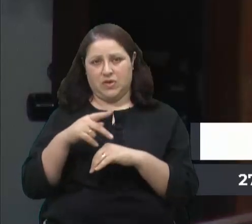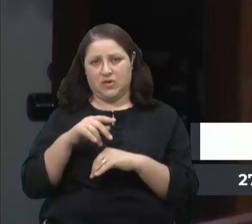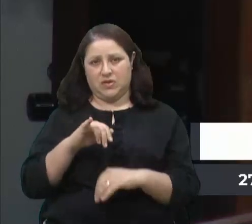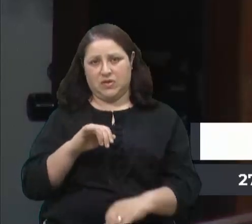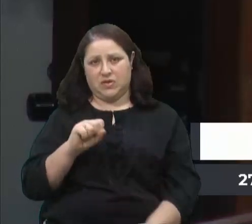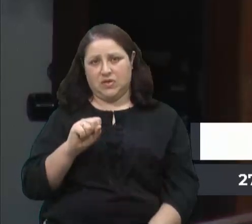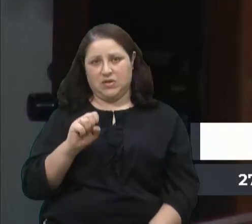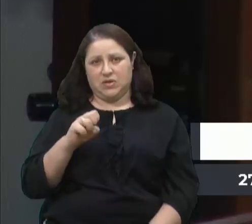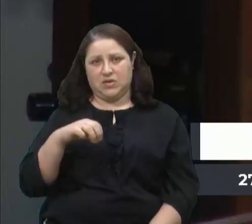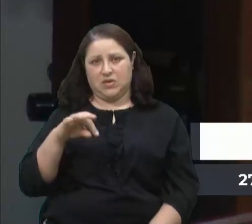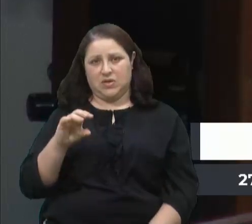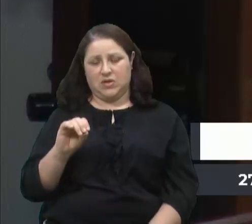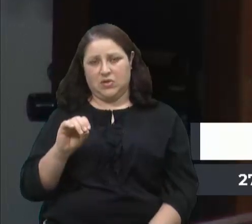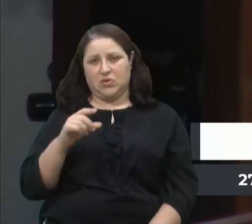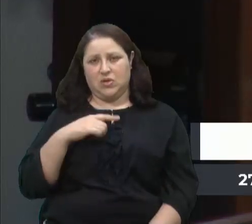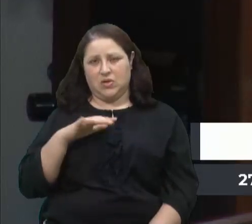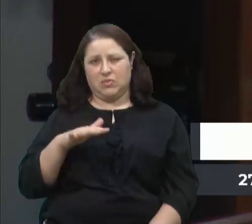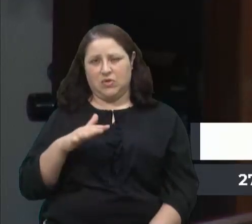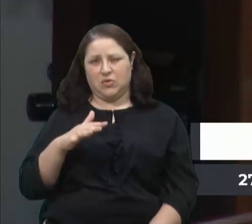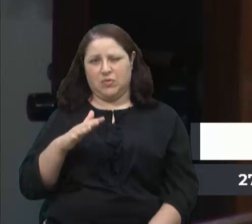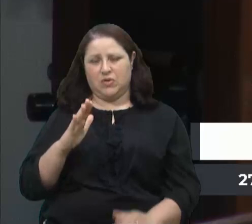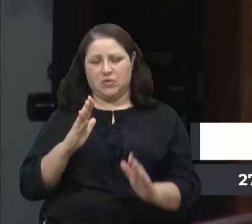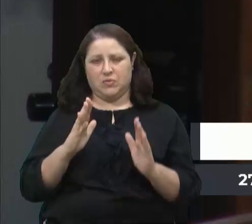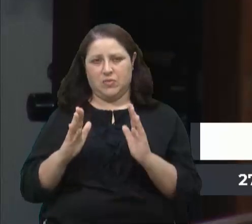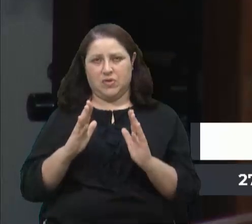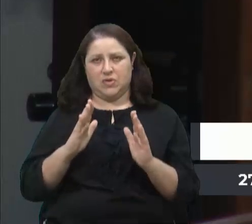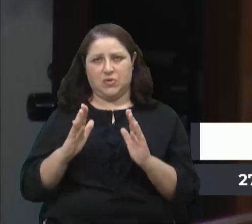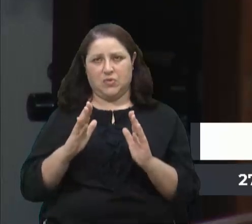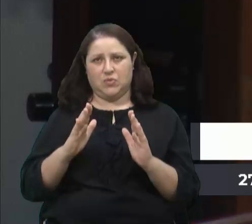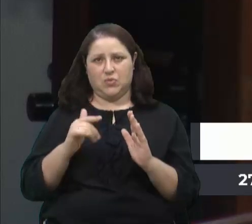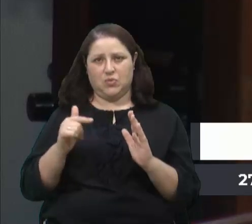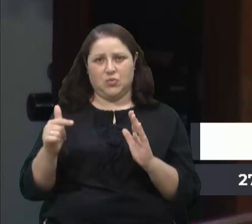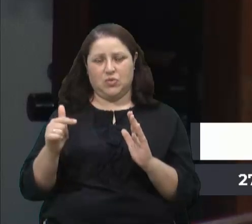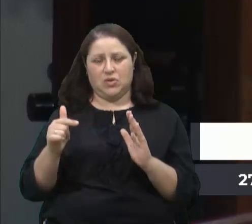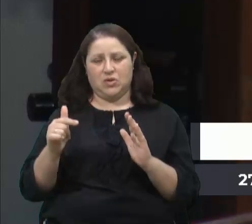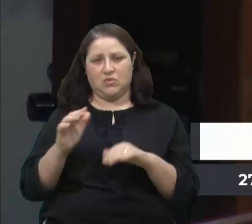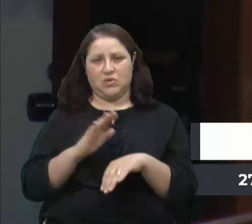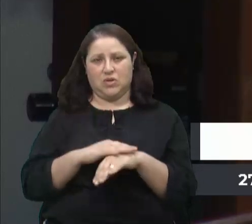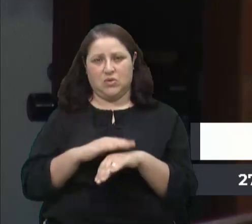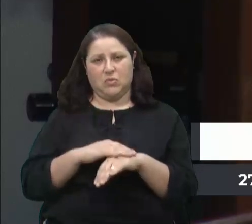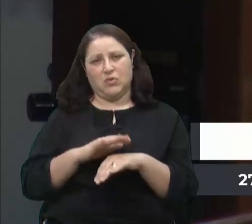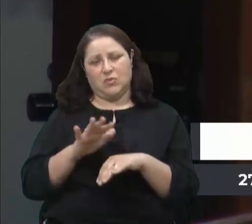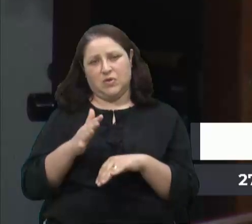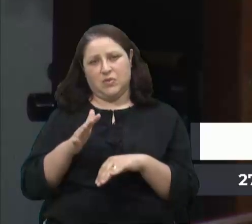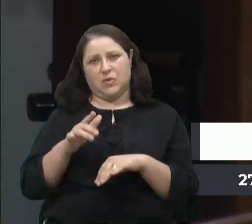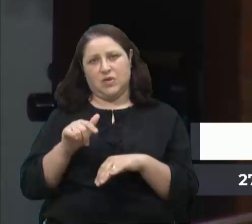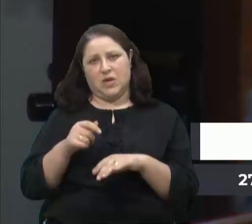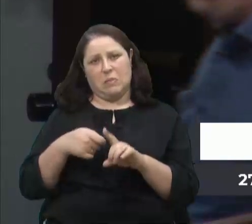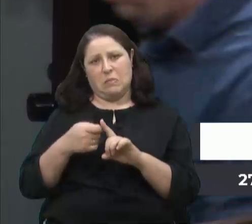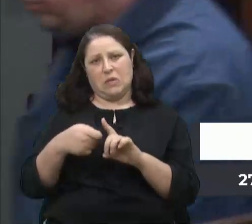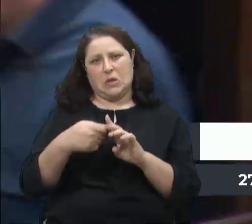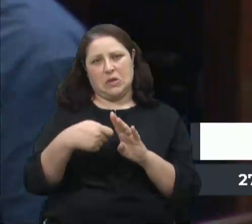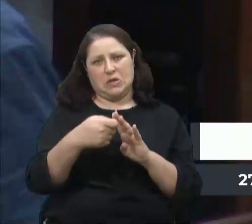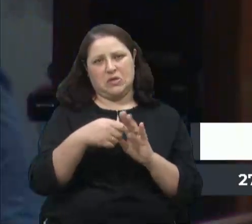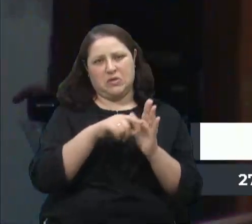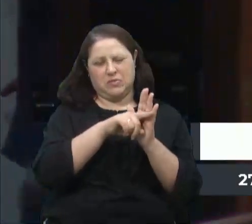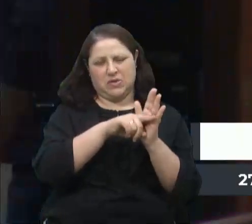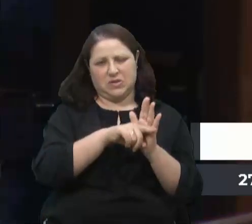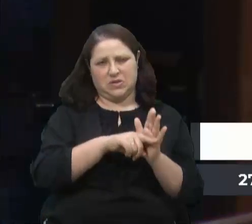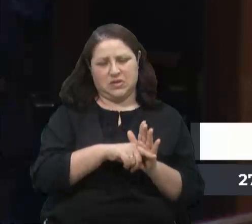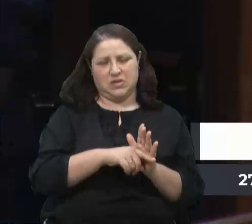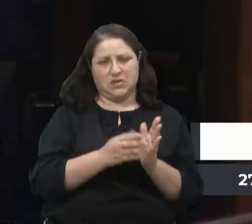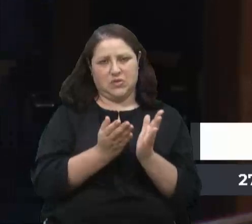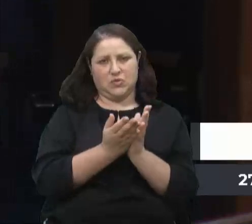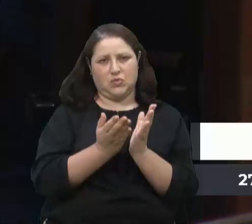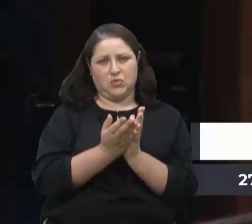gira nesse período, eu não tenho aqui agora o tempo, mas são meses de estudo,